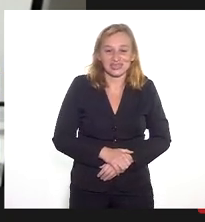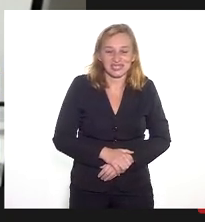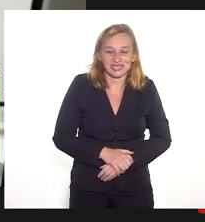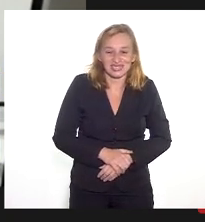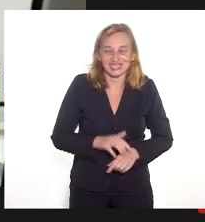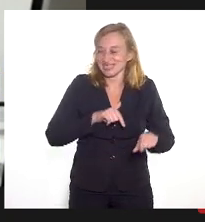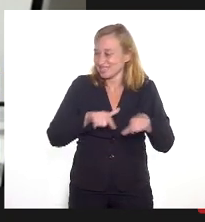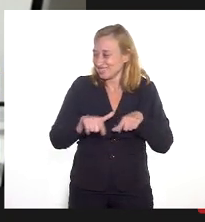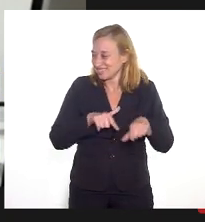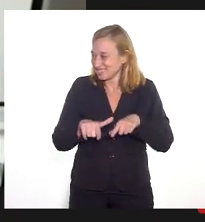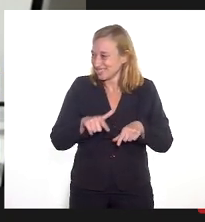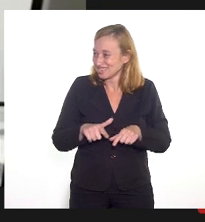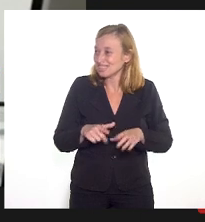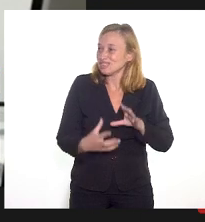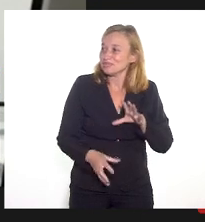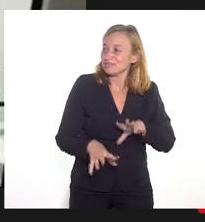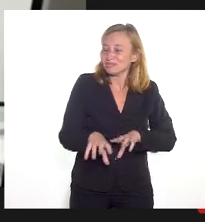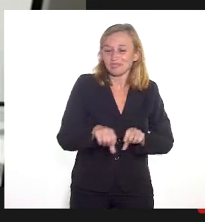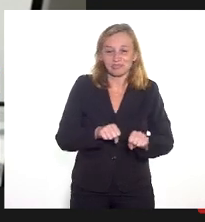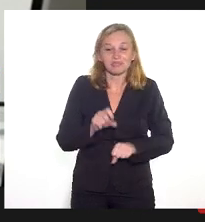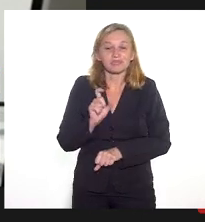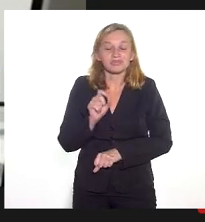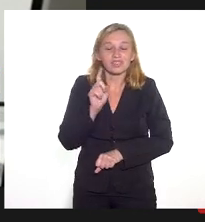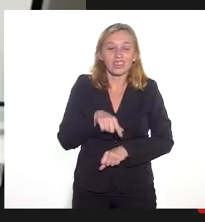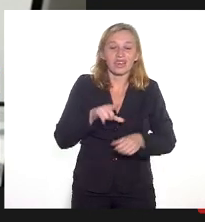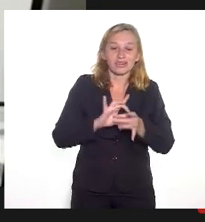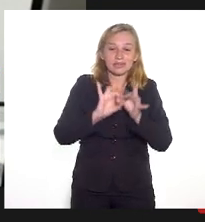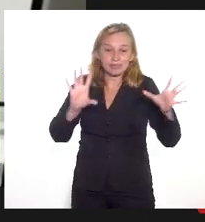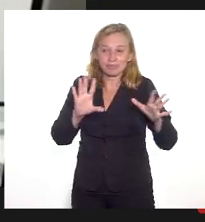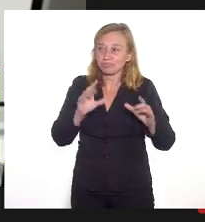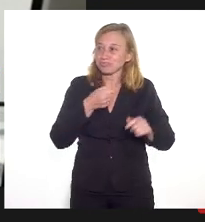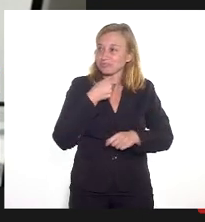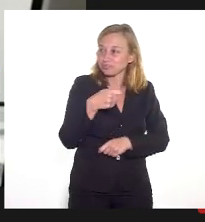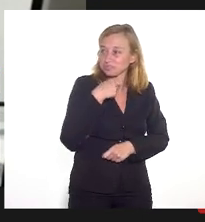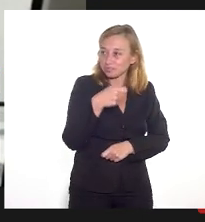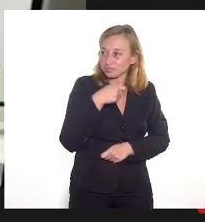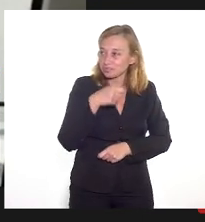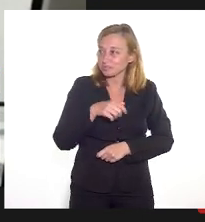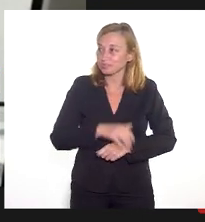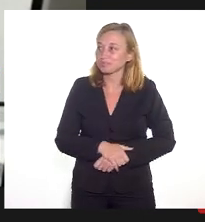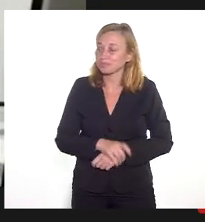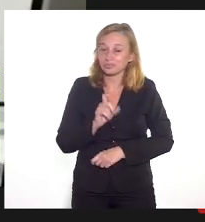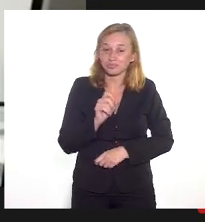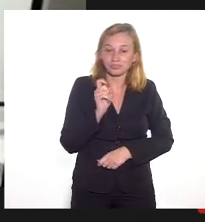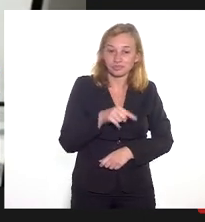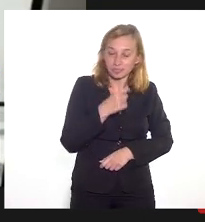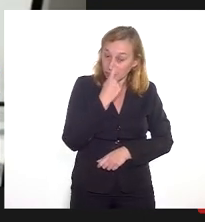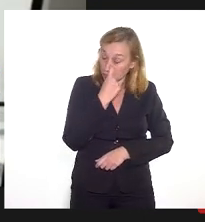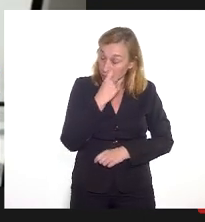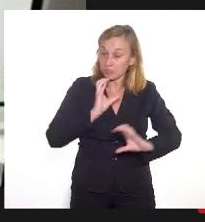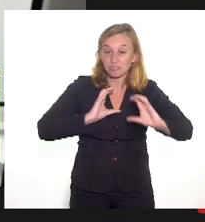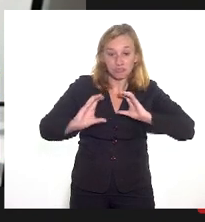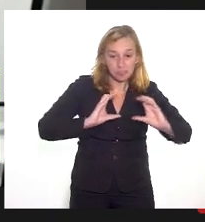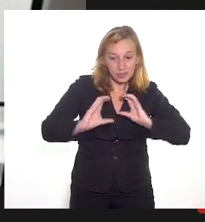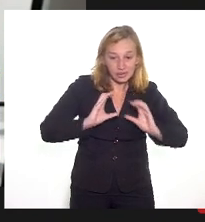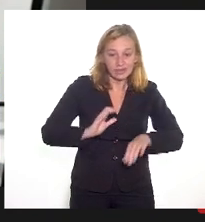dessa formulação do que é liberdade de imprensa, do que é